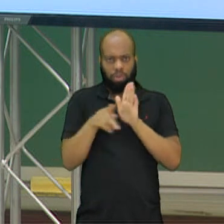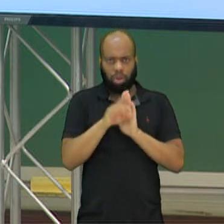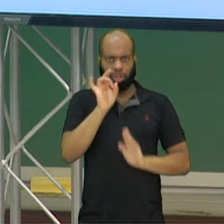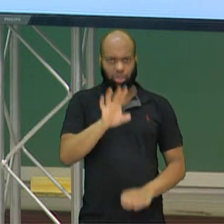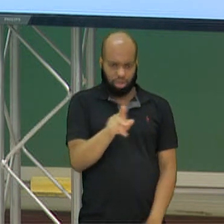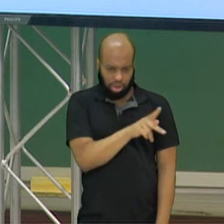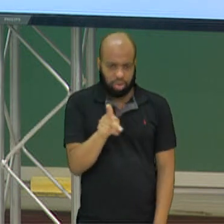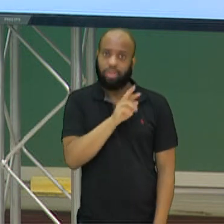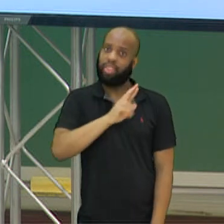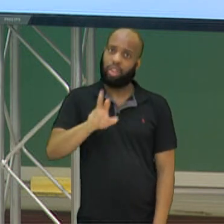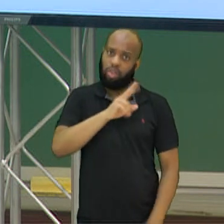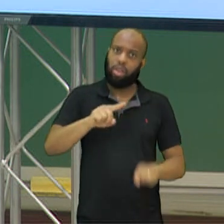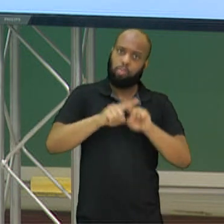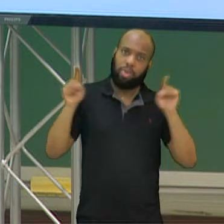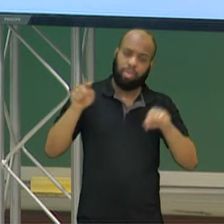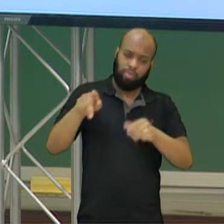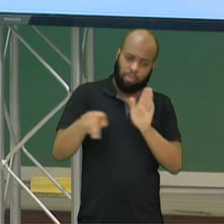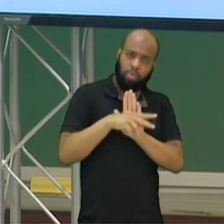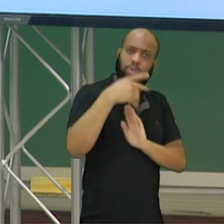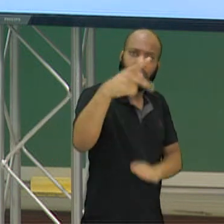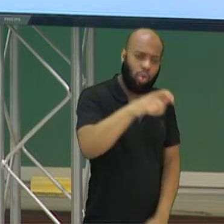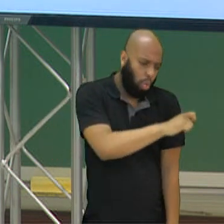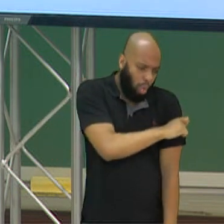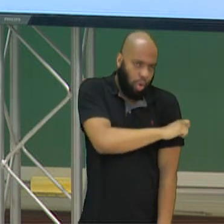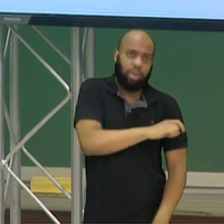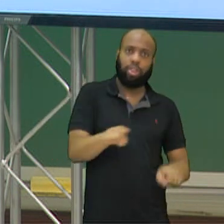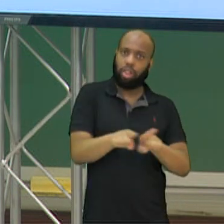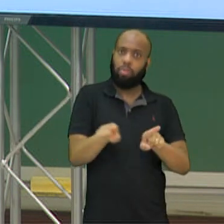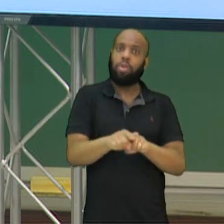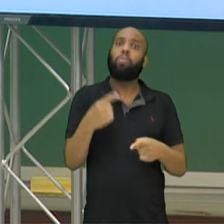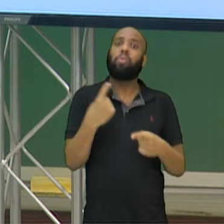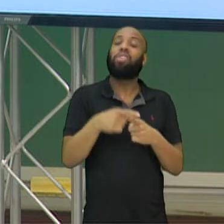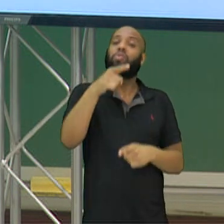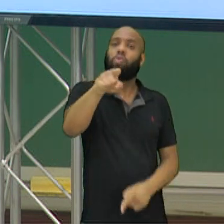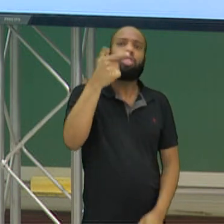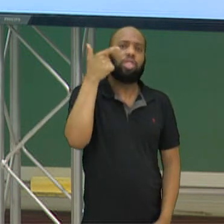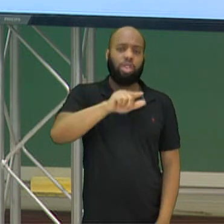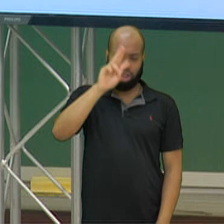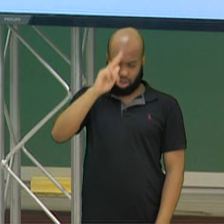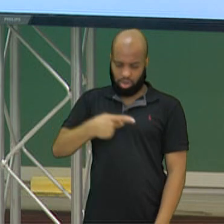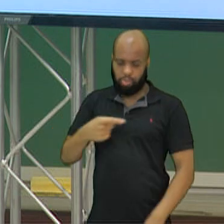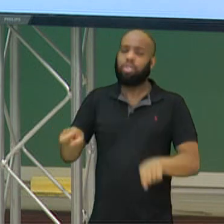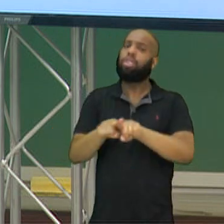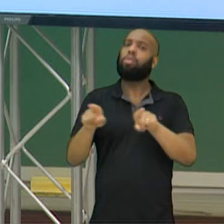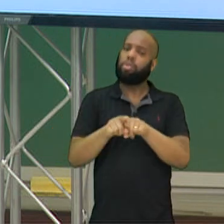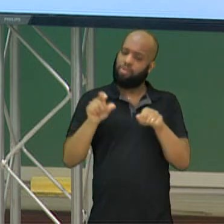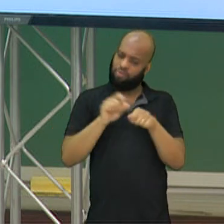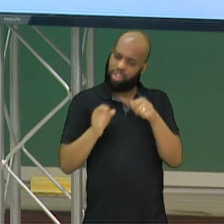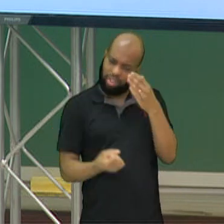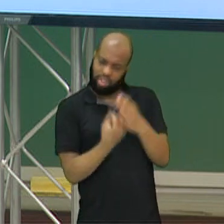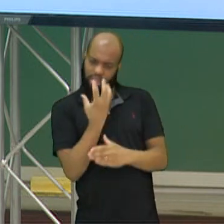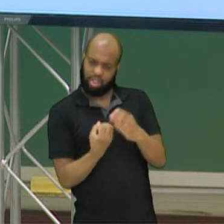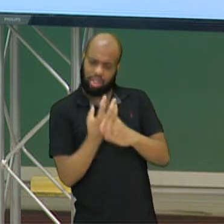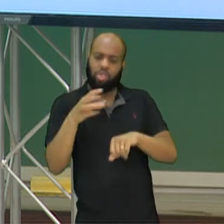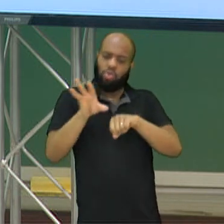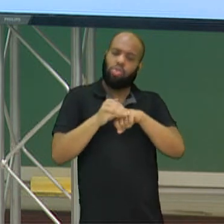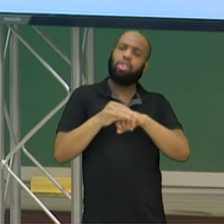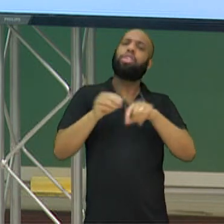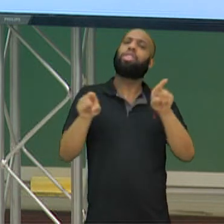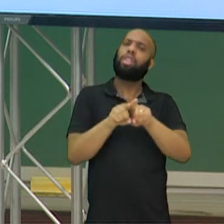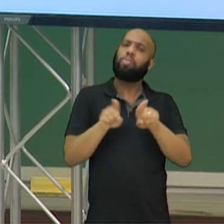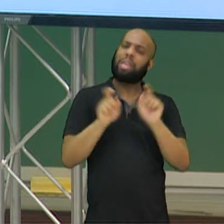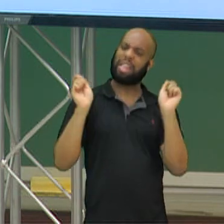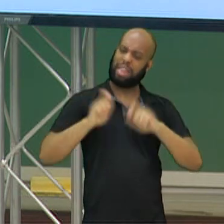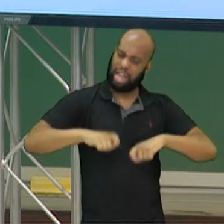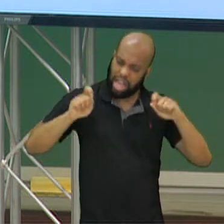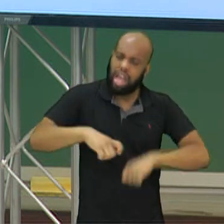mas o conhecimento de vocês, alunos. Vocês são os agentes do conhecimento também. Vocês também produzem conhecimento e vocês também são